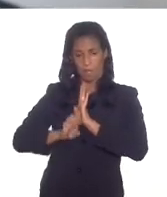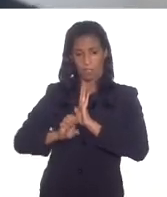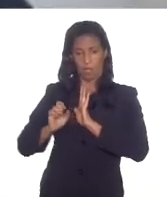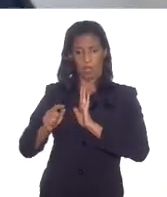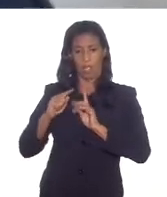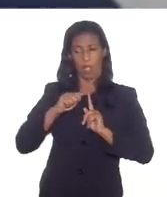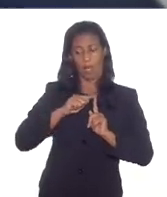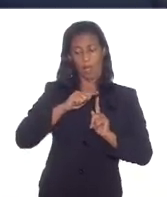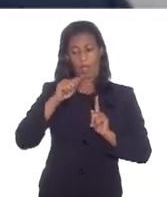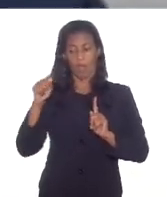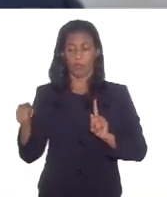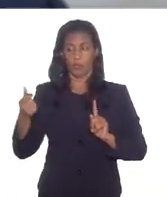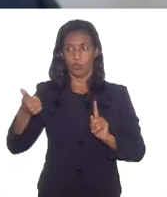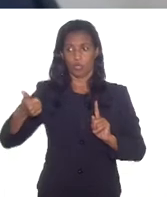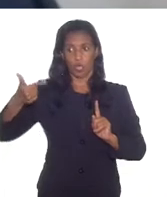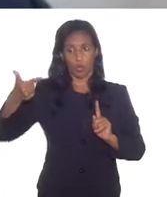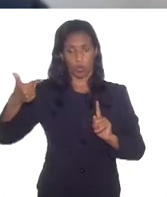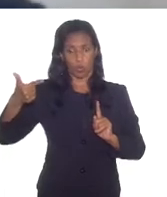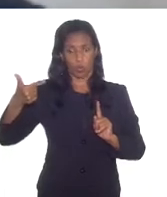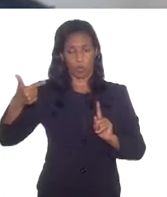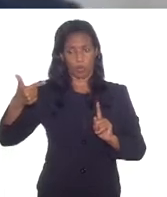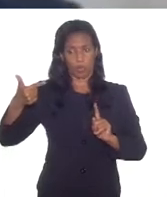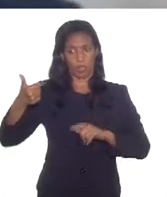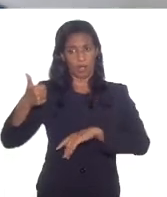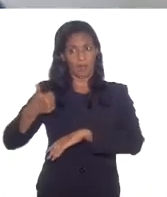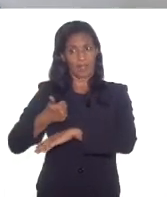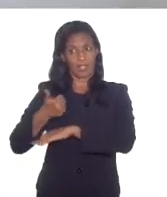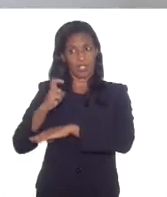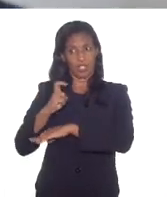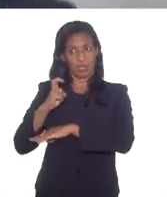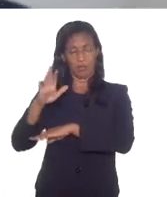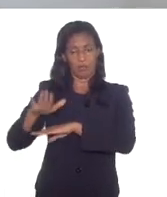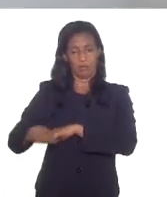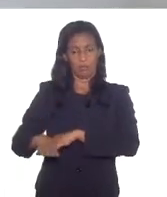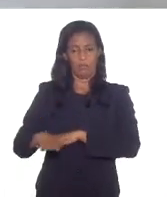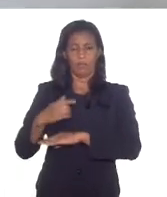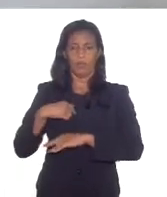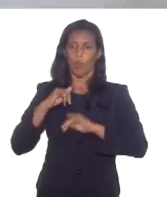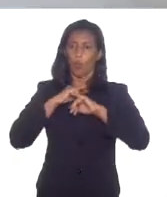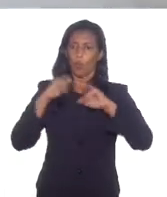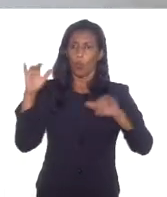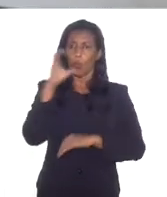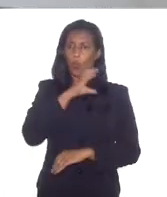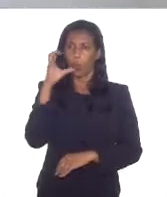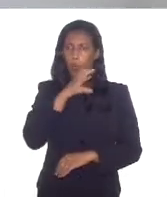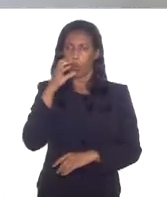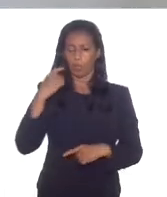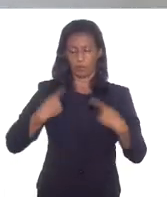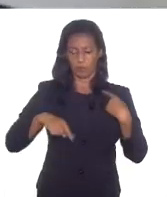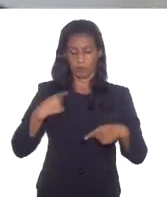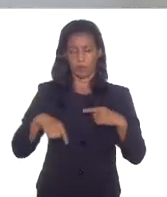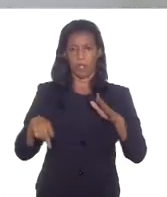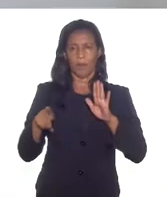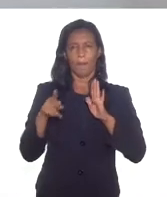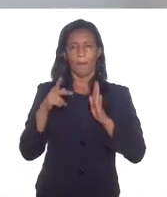o dia 12 de maio, até às 15 horas. Anuncio, em regime de urgência em discussão única, projeto